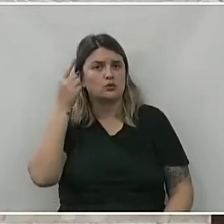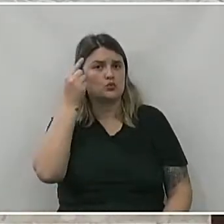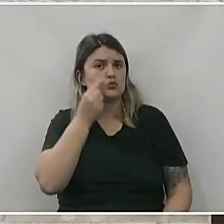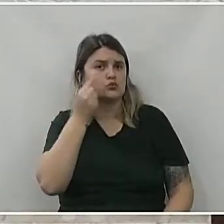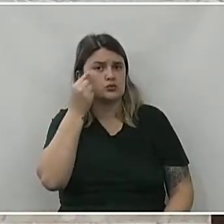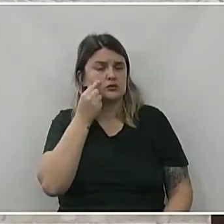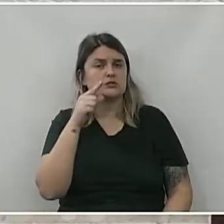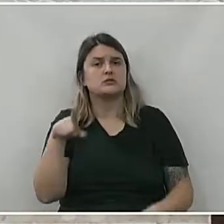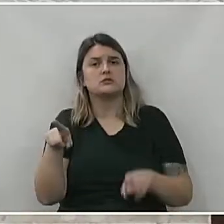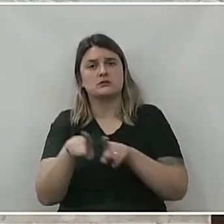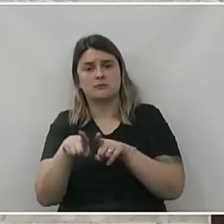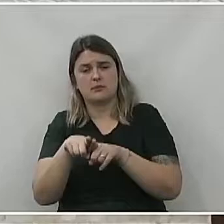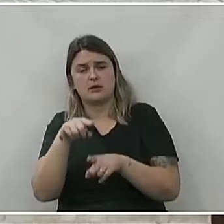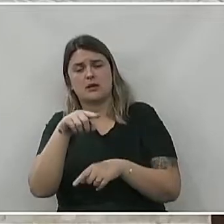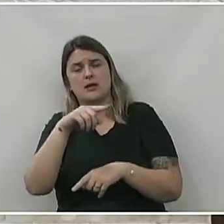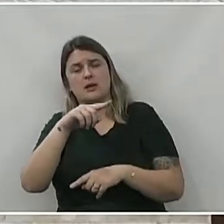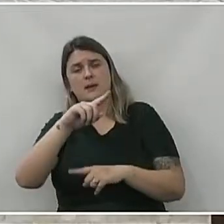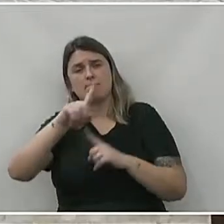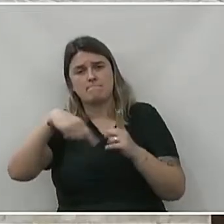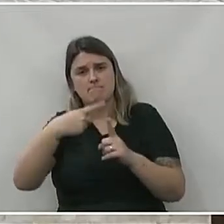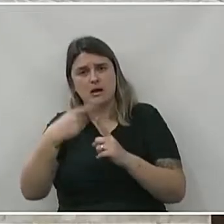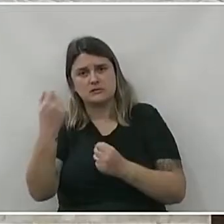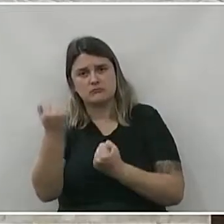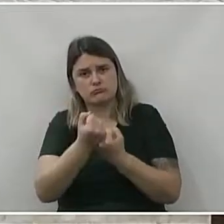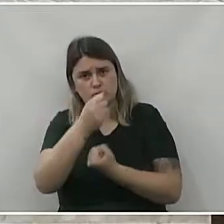né, contrapartida da prefeitura,